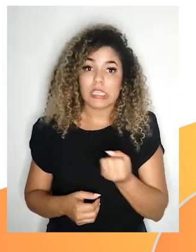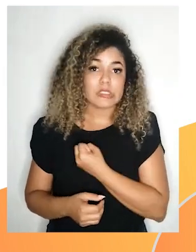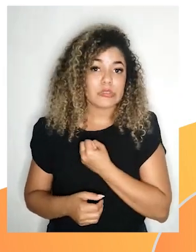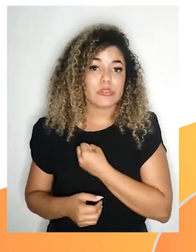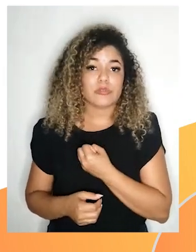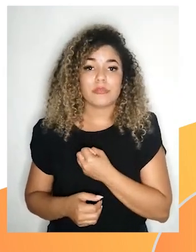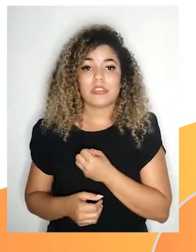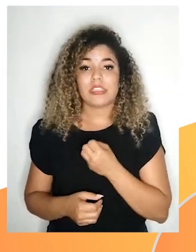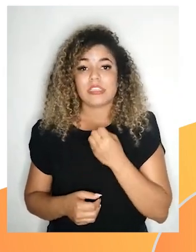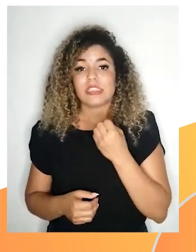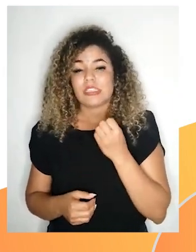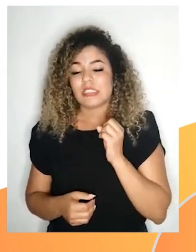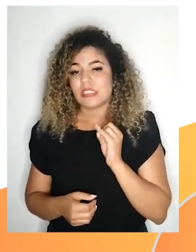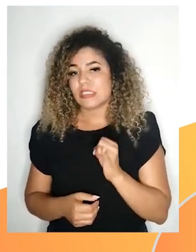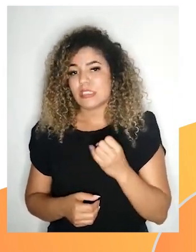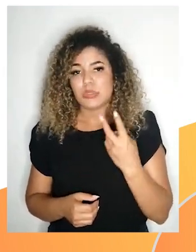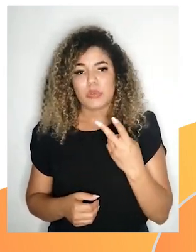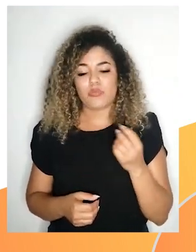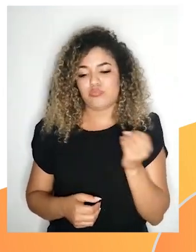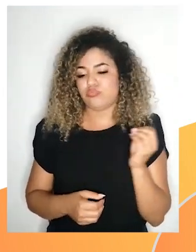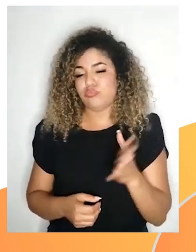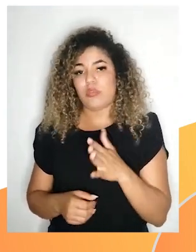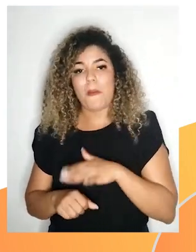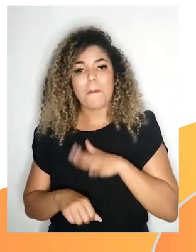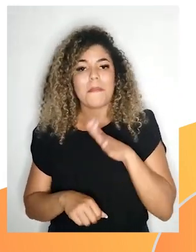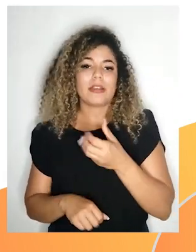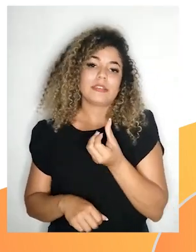Se fossem 2 ainda não dava, porque o máximo